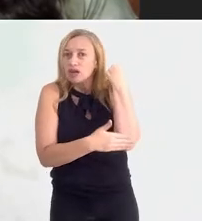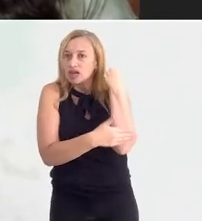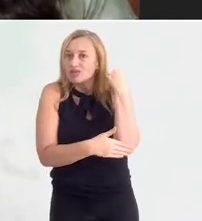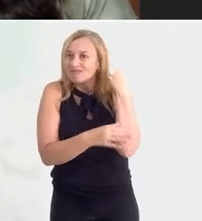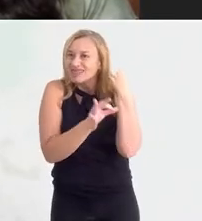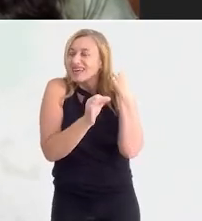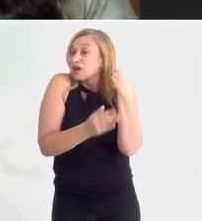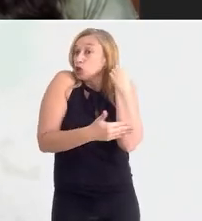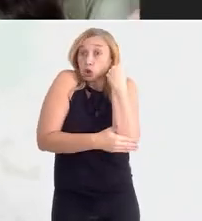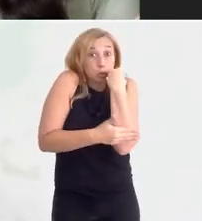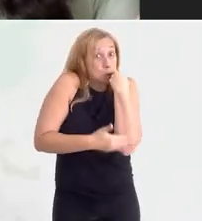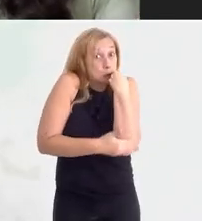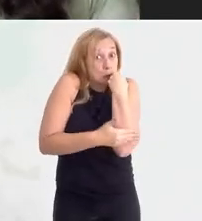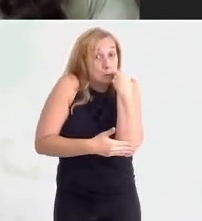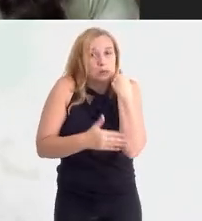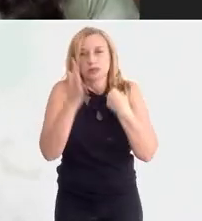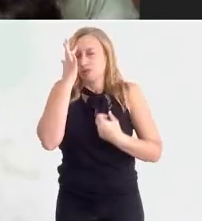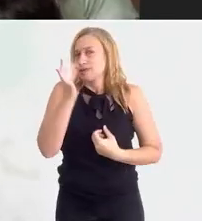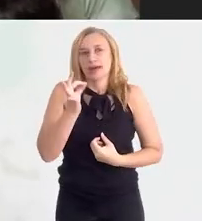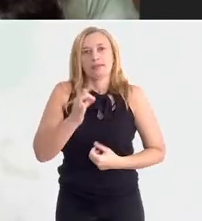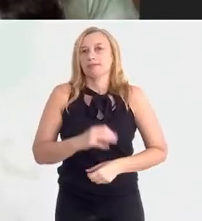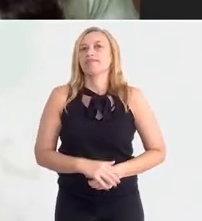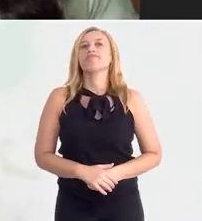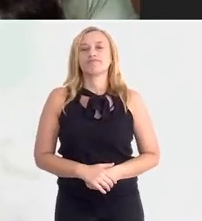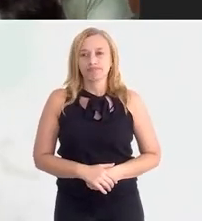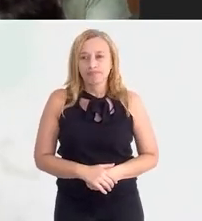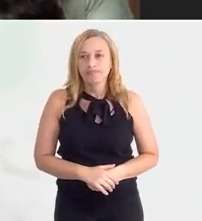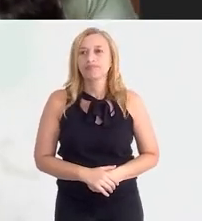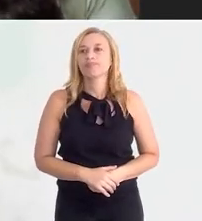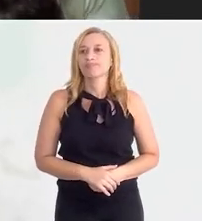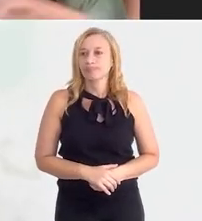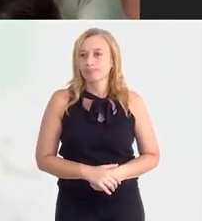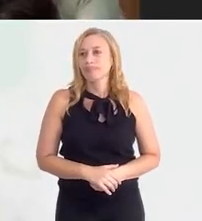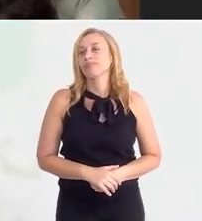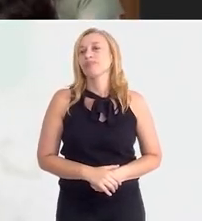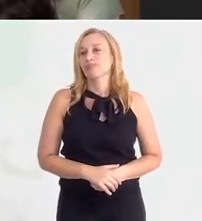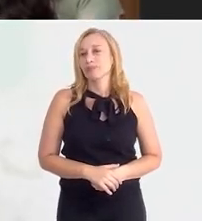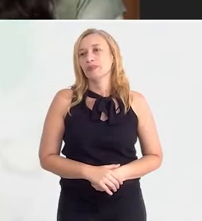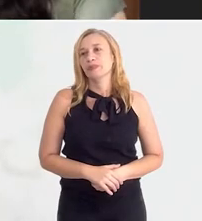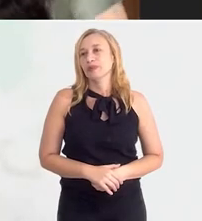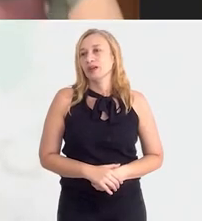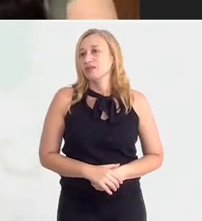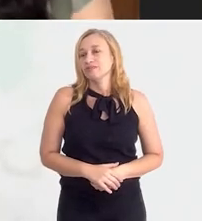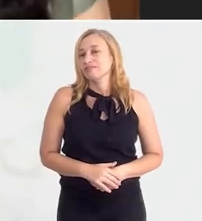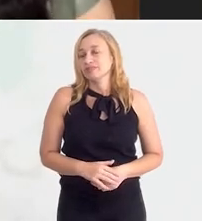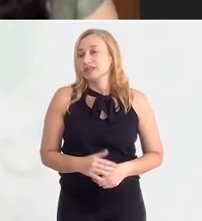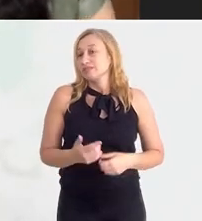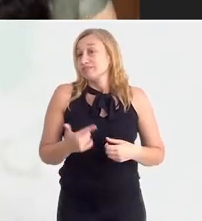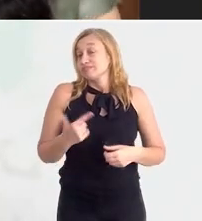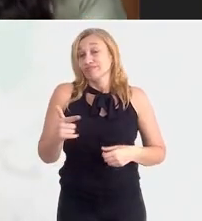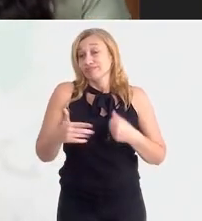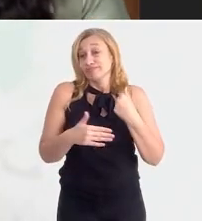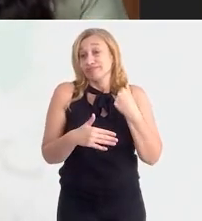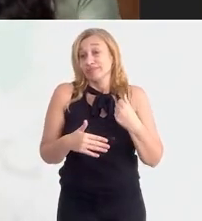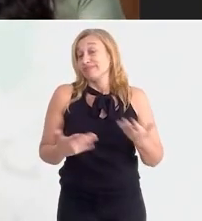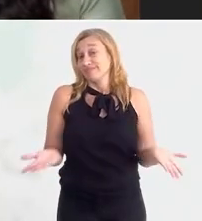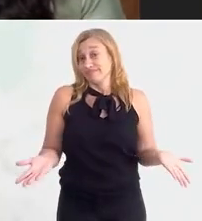pode saber. Porque Não. se você sabe, você É deixa de a ser ciumenta. constatação, já não tem nem mais ciúme,